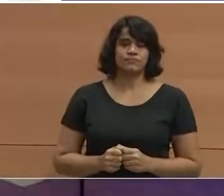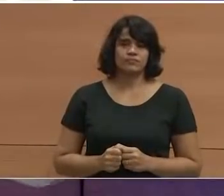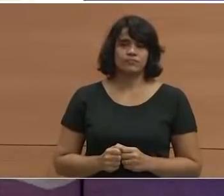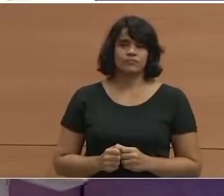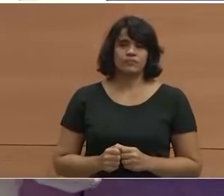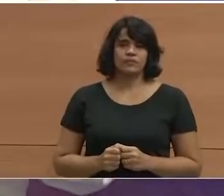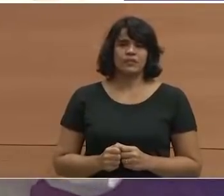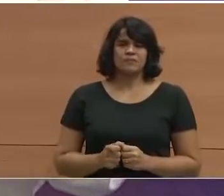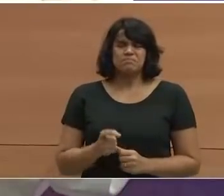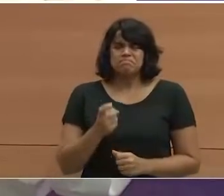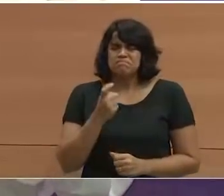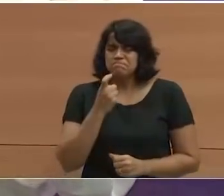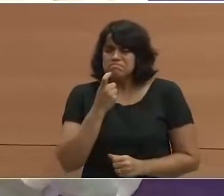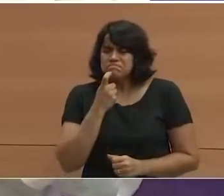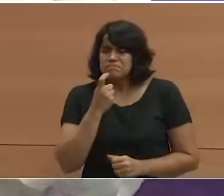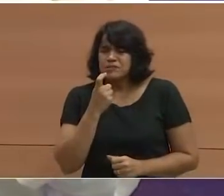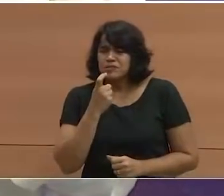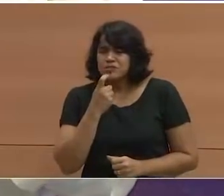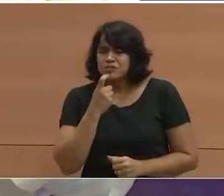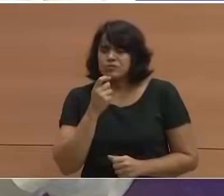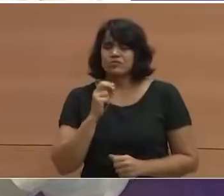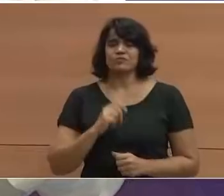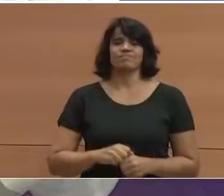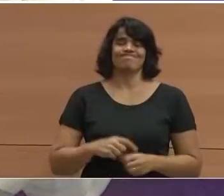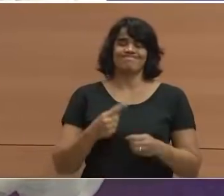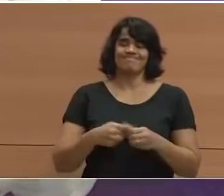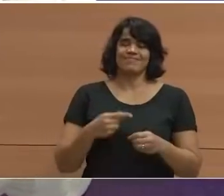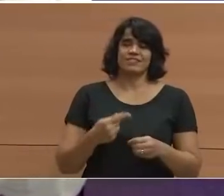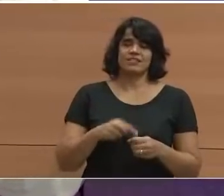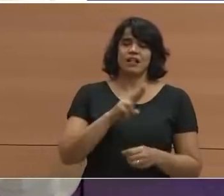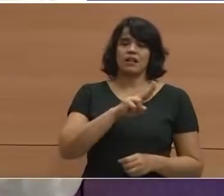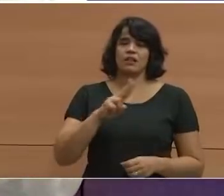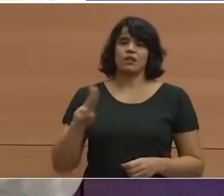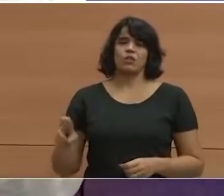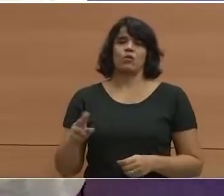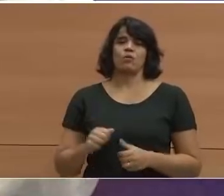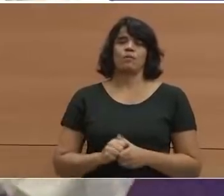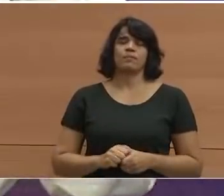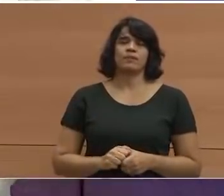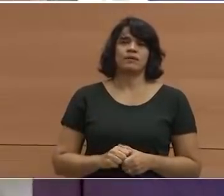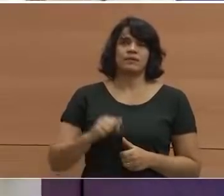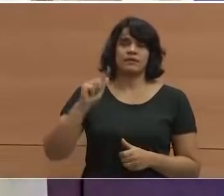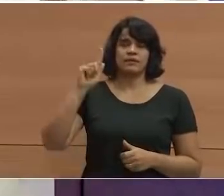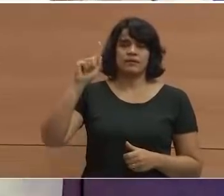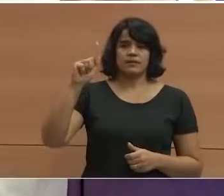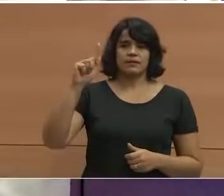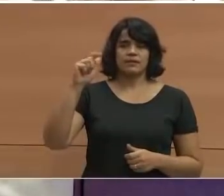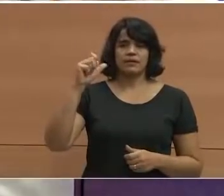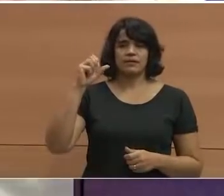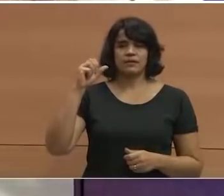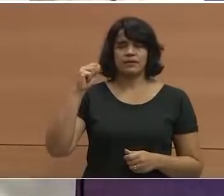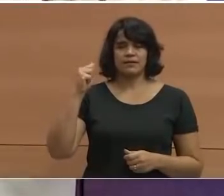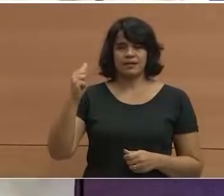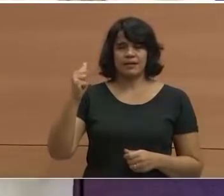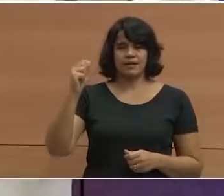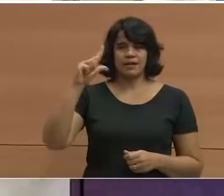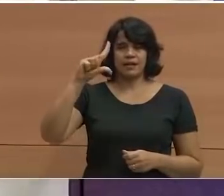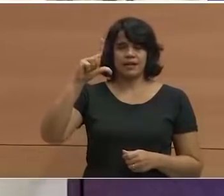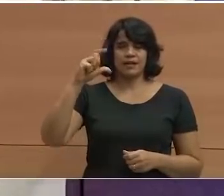Capadócia, onde ele levantou as primeiras igrejas ali da Galácia, vocês se lembram? E Ásia Menor já